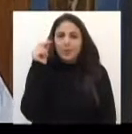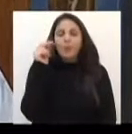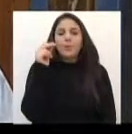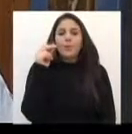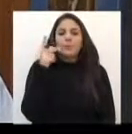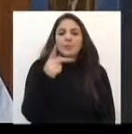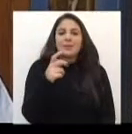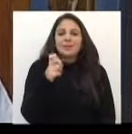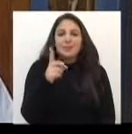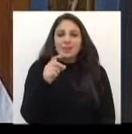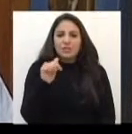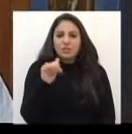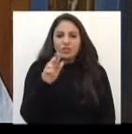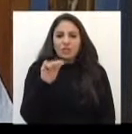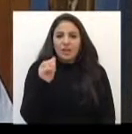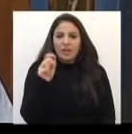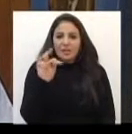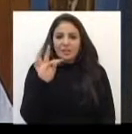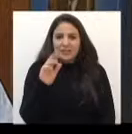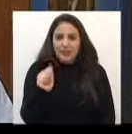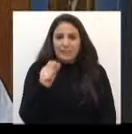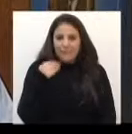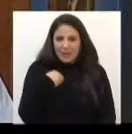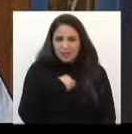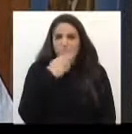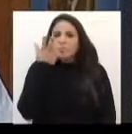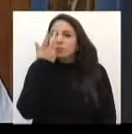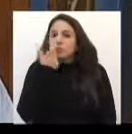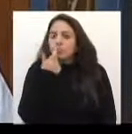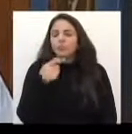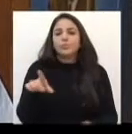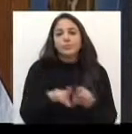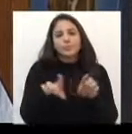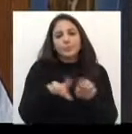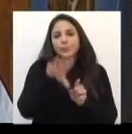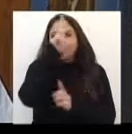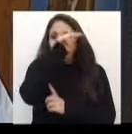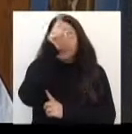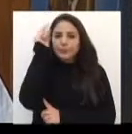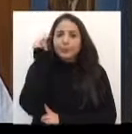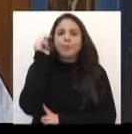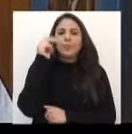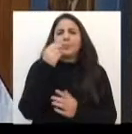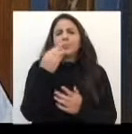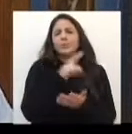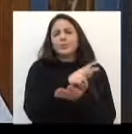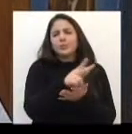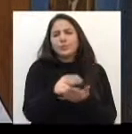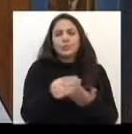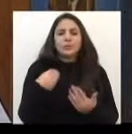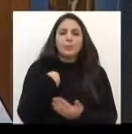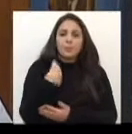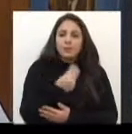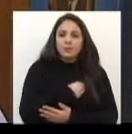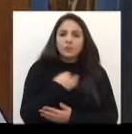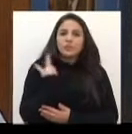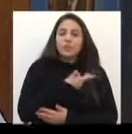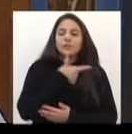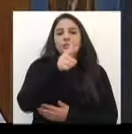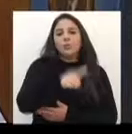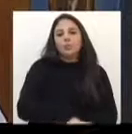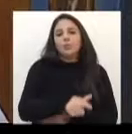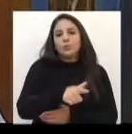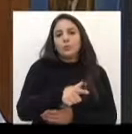Municipal, de médicos para a rede pública do município e agora nós estamos renovando o processo de contratação